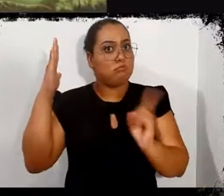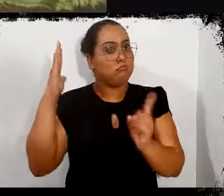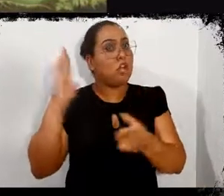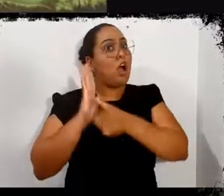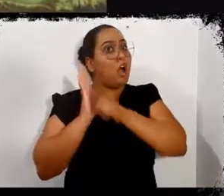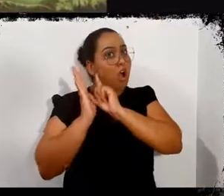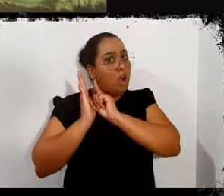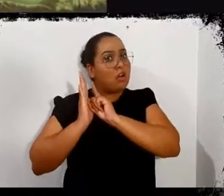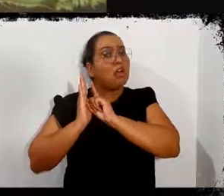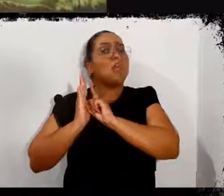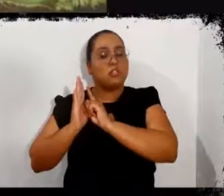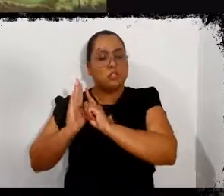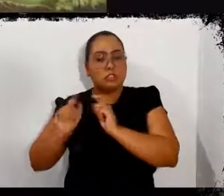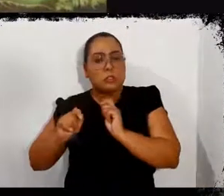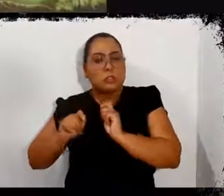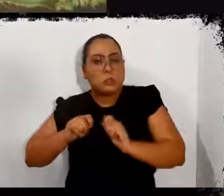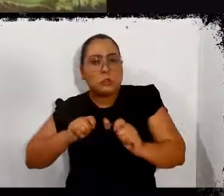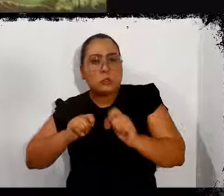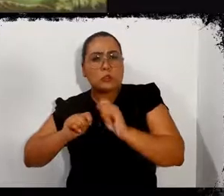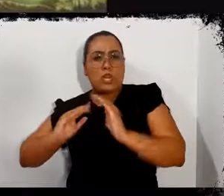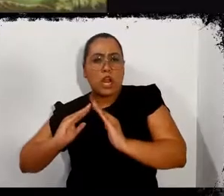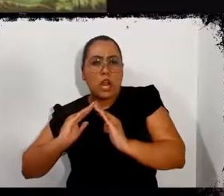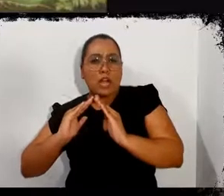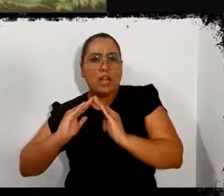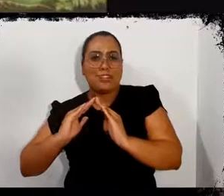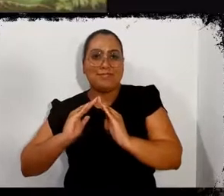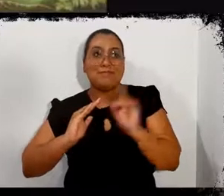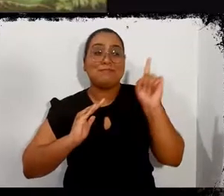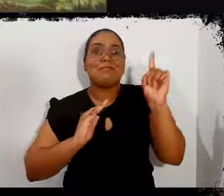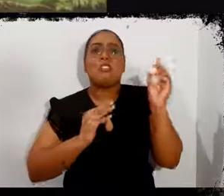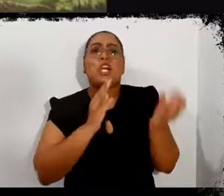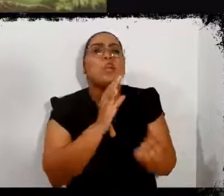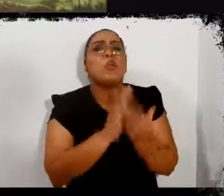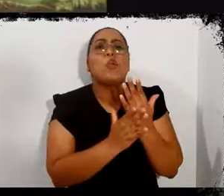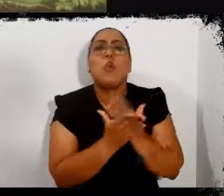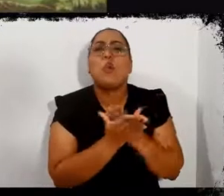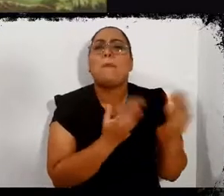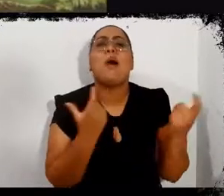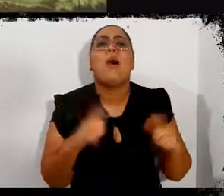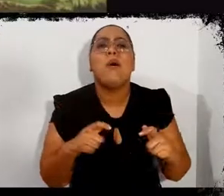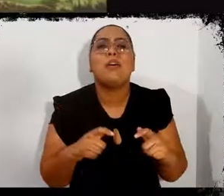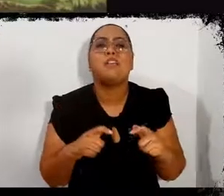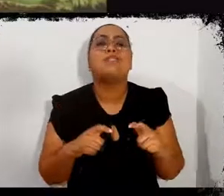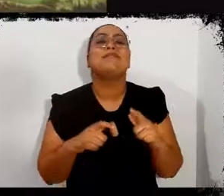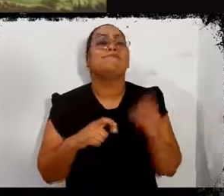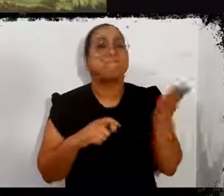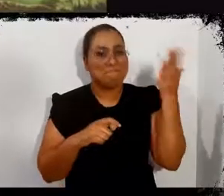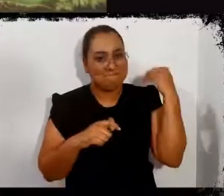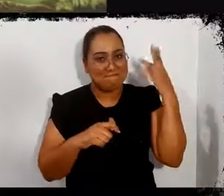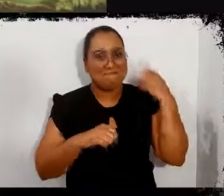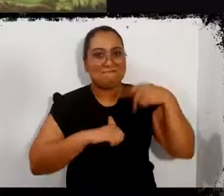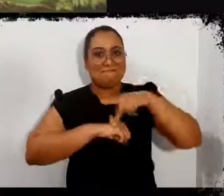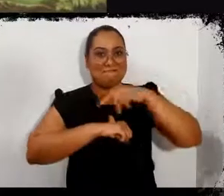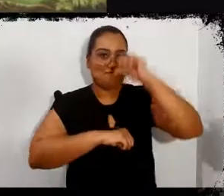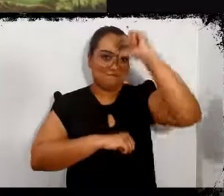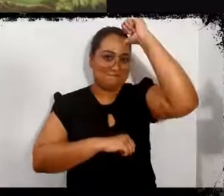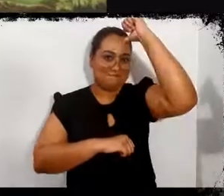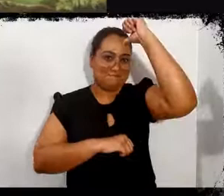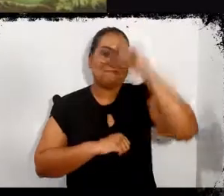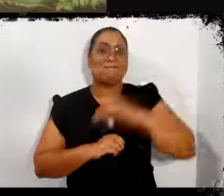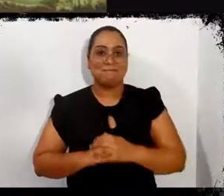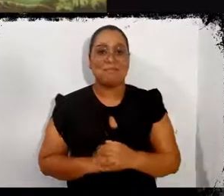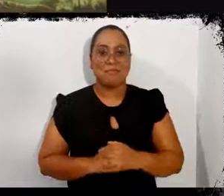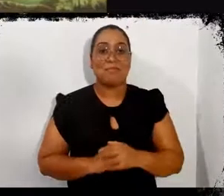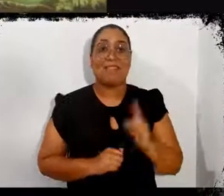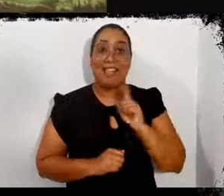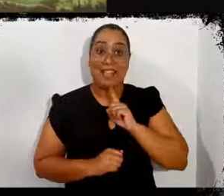aí dá para ver na ilustração, de se cercar de crânios. Vejam que é uma cerca com